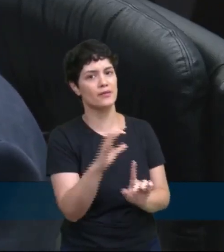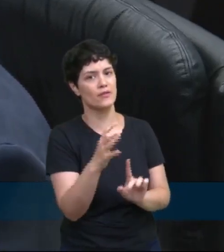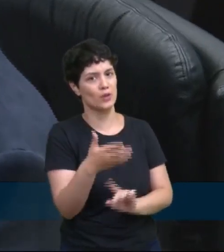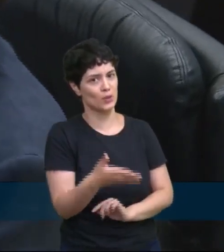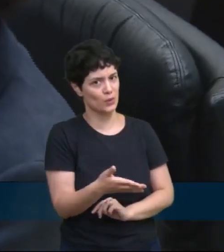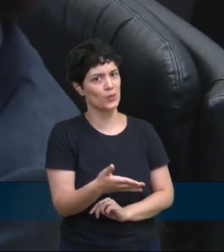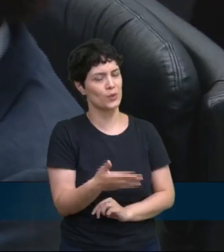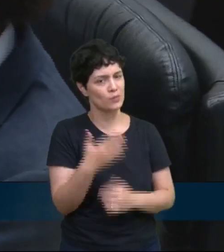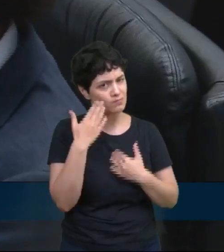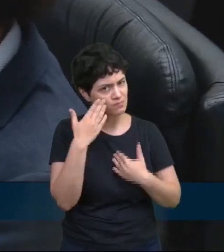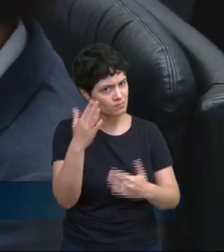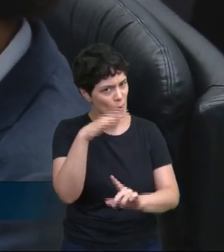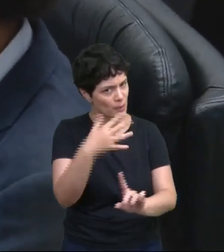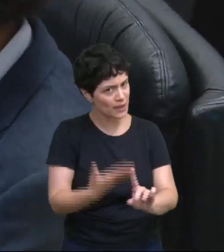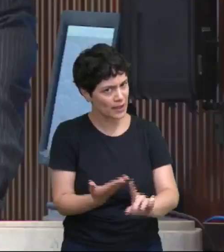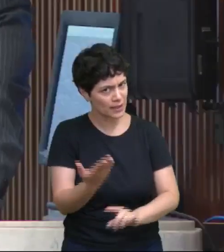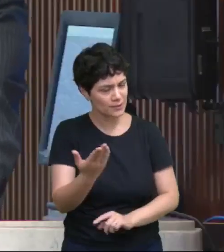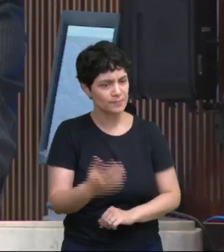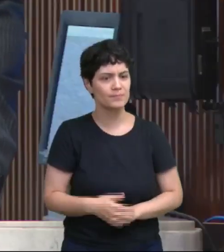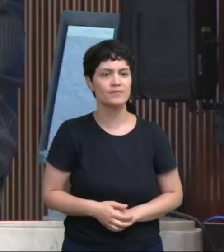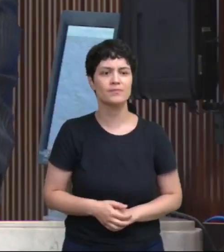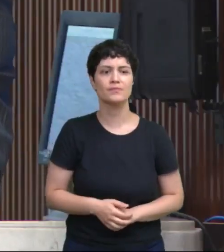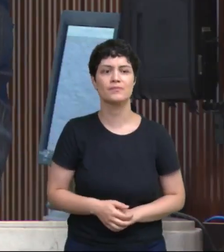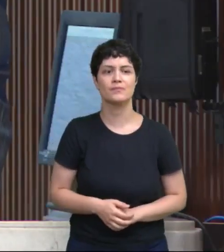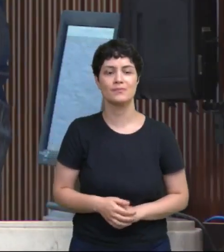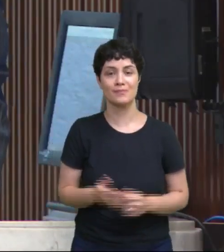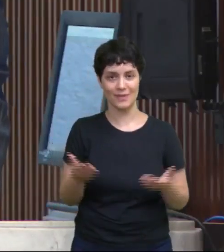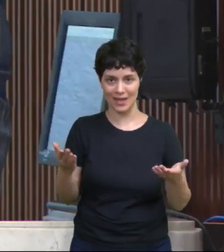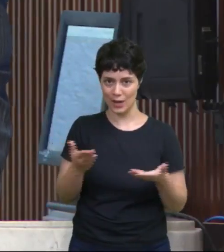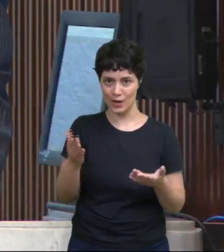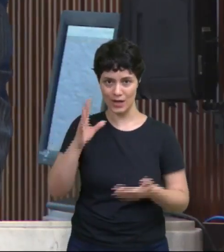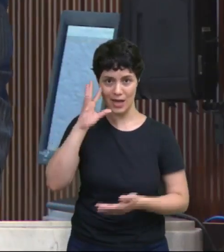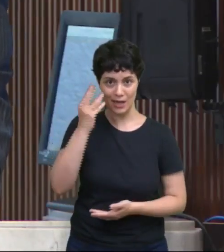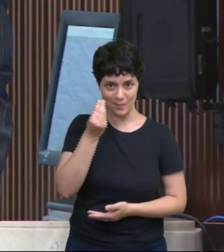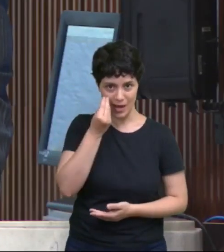homenagem. Maurício, Rechimbach e o Goura.